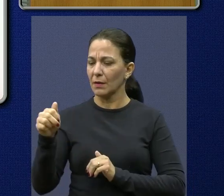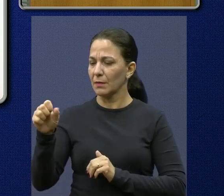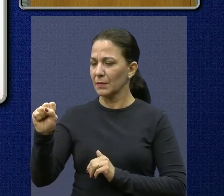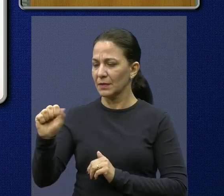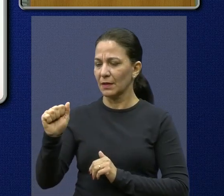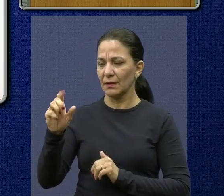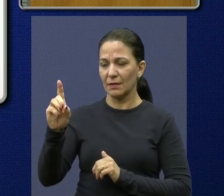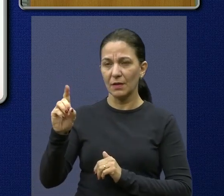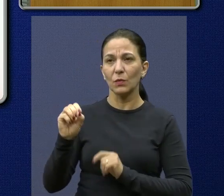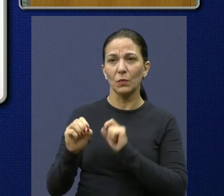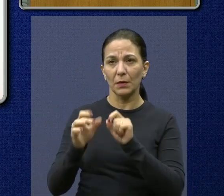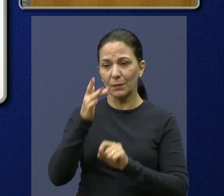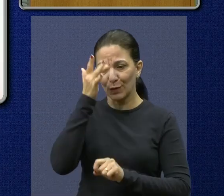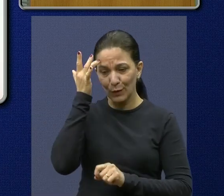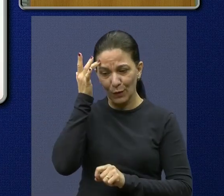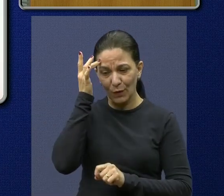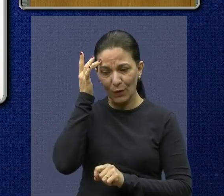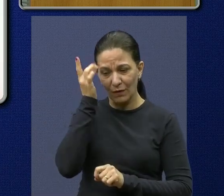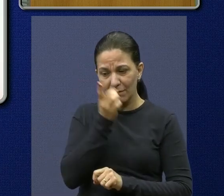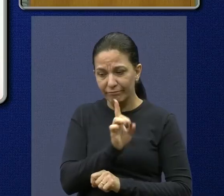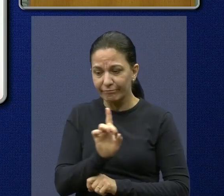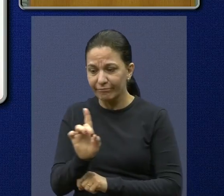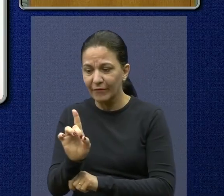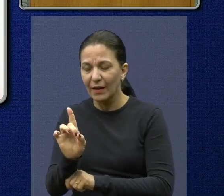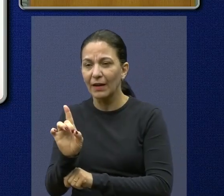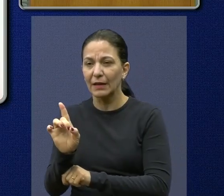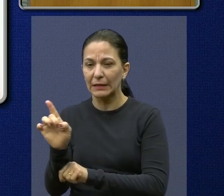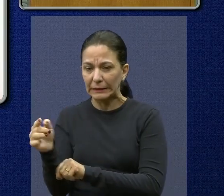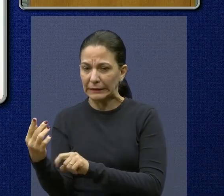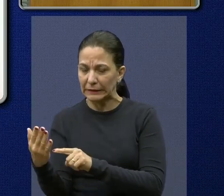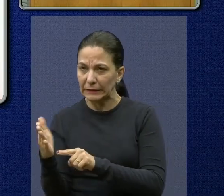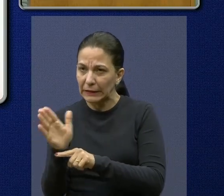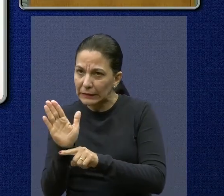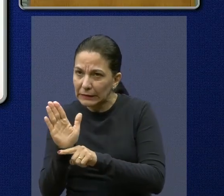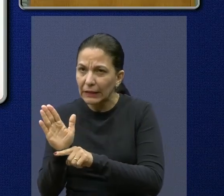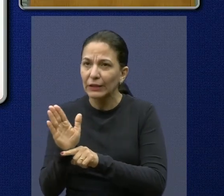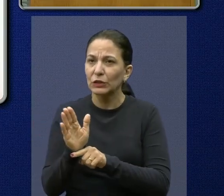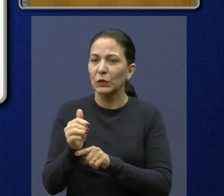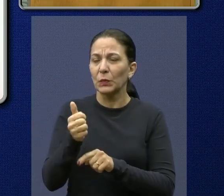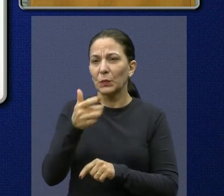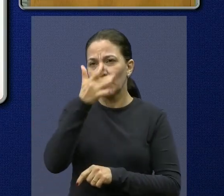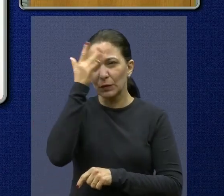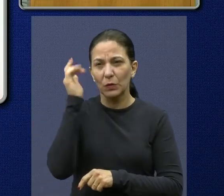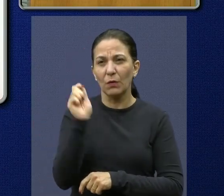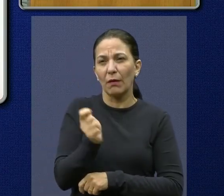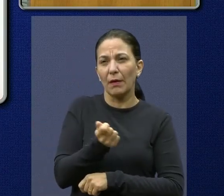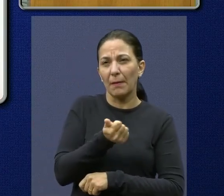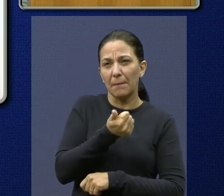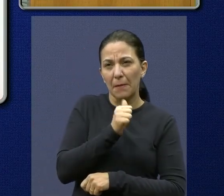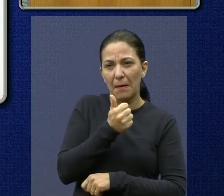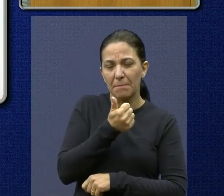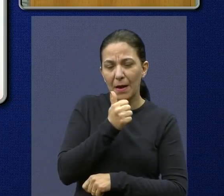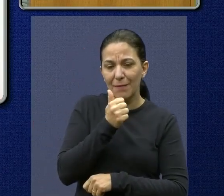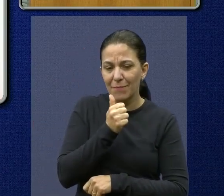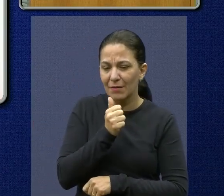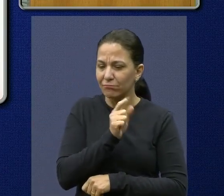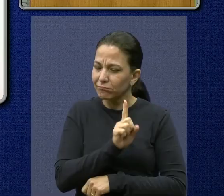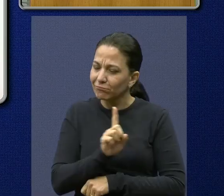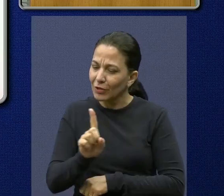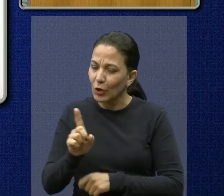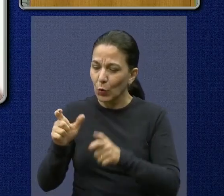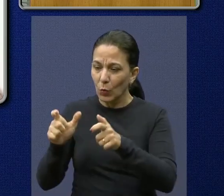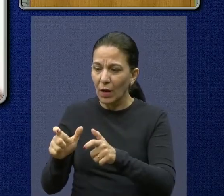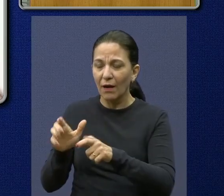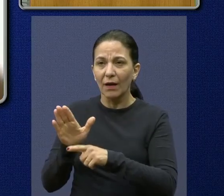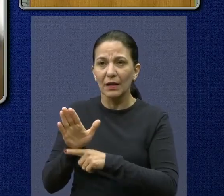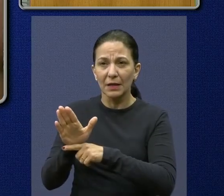pode ver, quando eles estão lá atendendo o dependente de álcool, né, que ele chega lá, né, o seu João chegou lá para ser atendido, quando eles